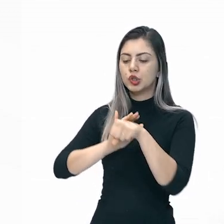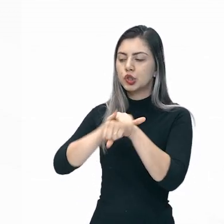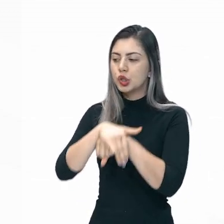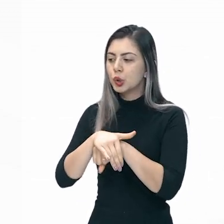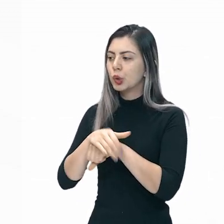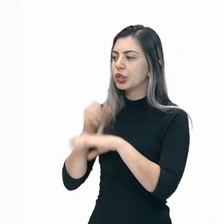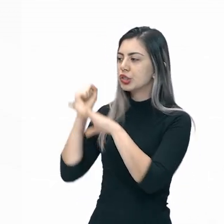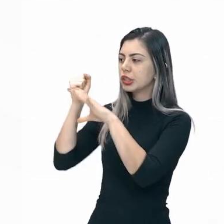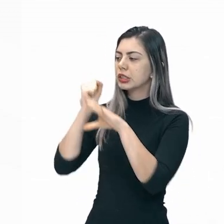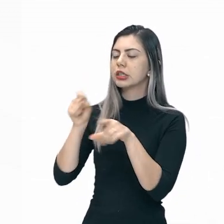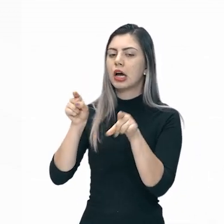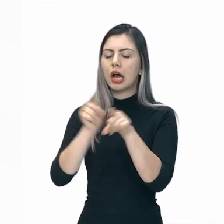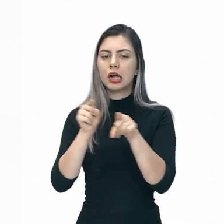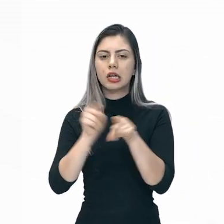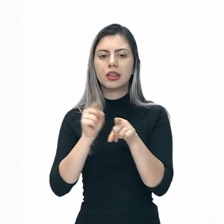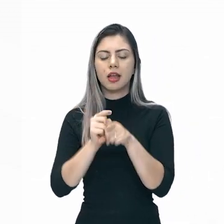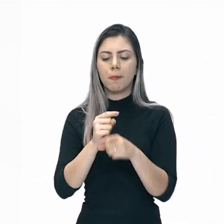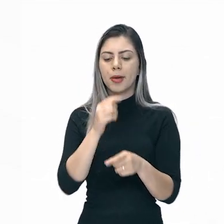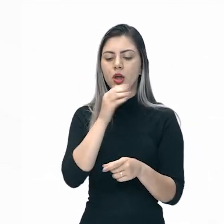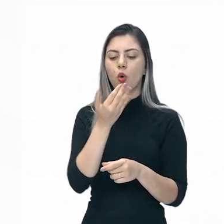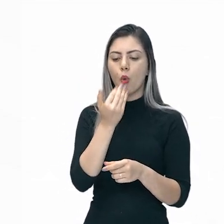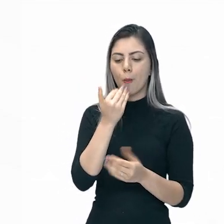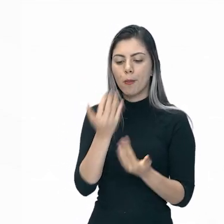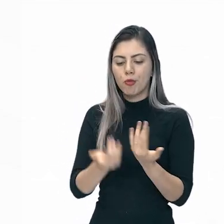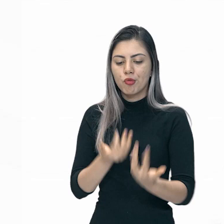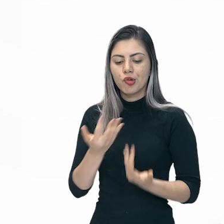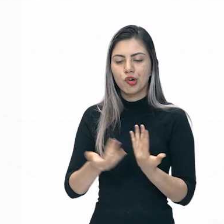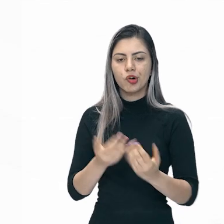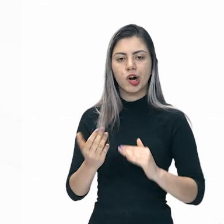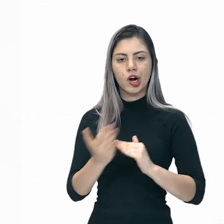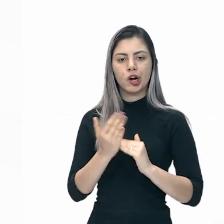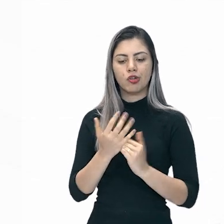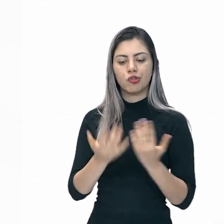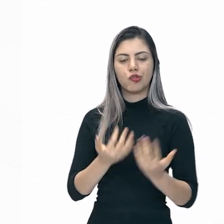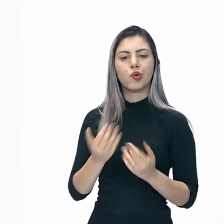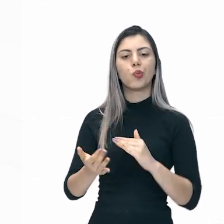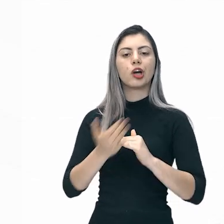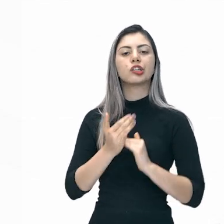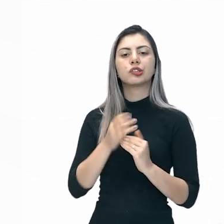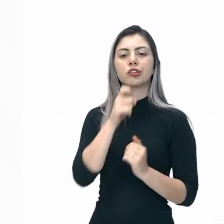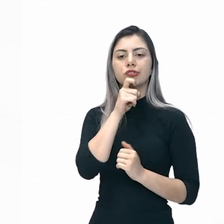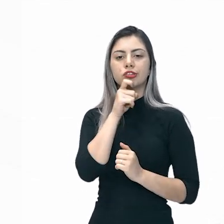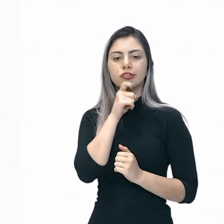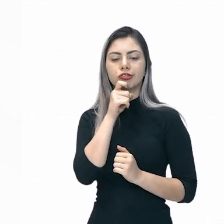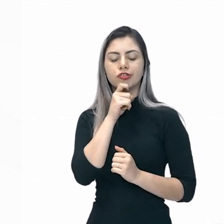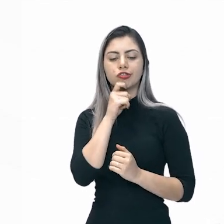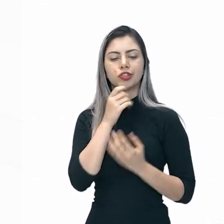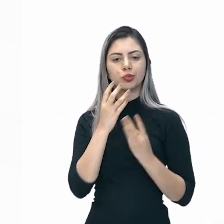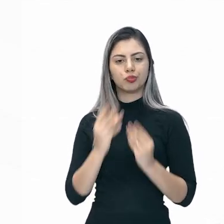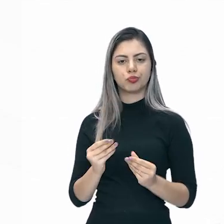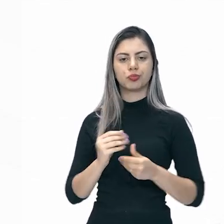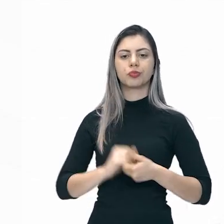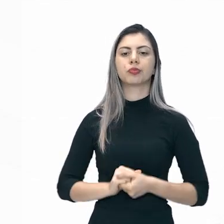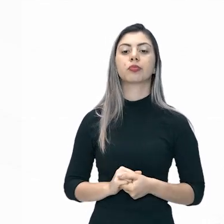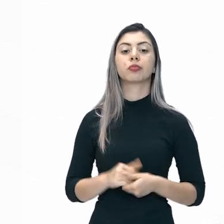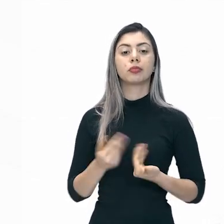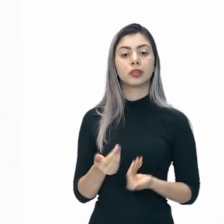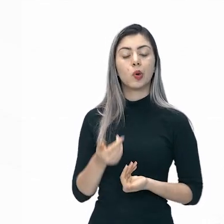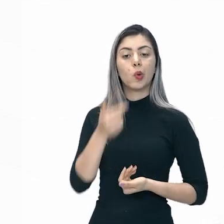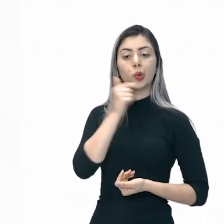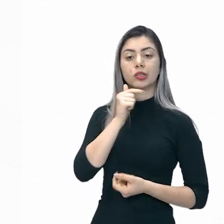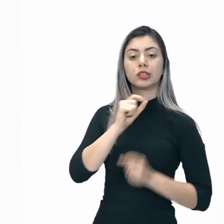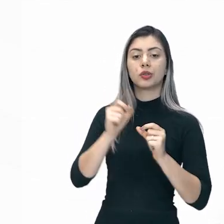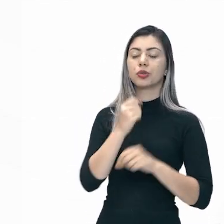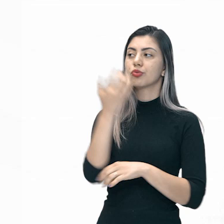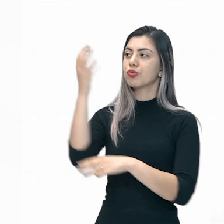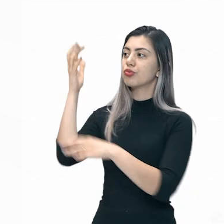frio e cozinhar alimentos. Essas mudanças, originadas pelo uso do fogo, permitiram aos hominídeos explorarem o meio ambiente ao